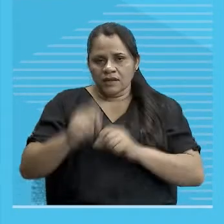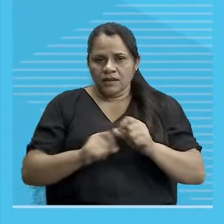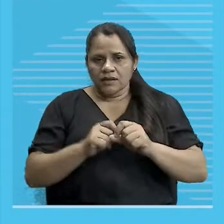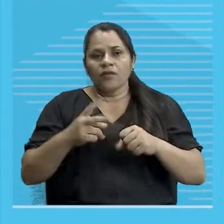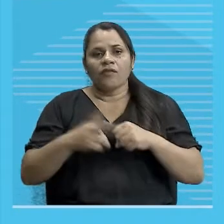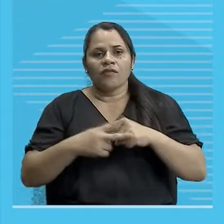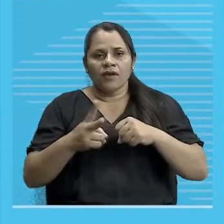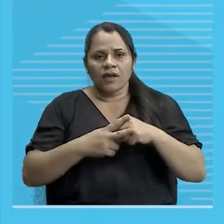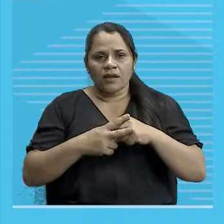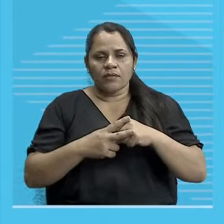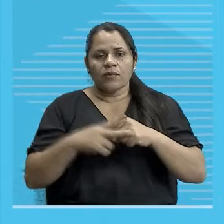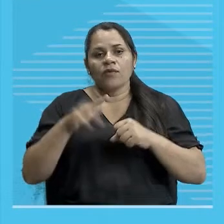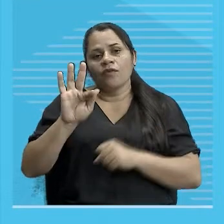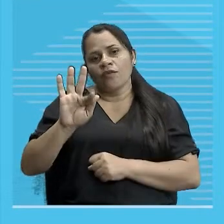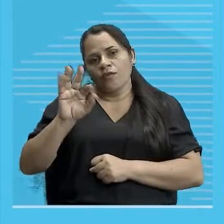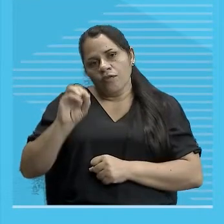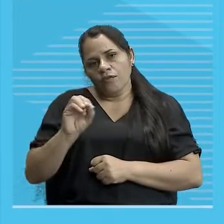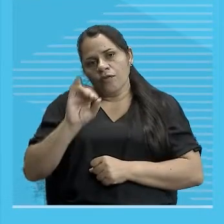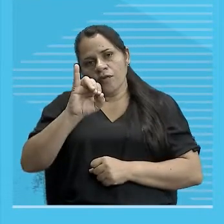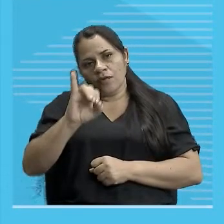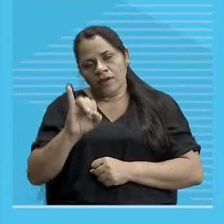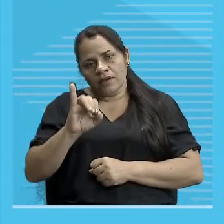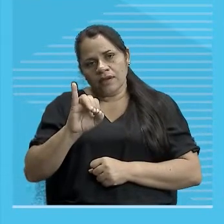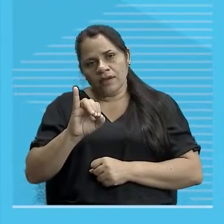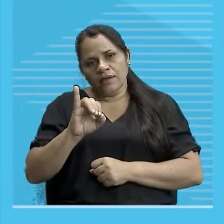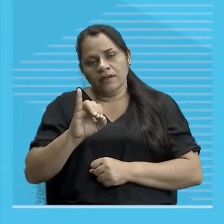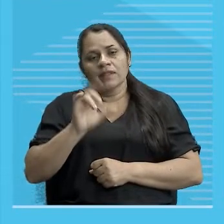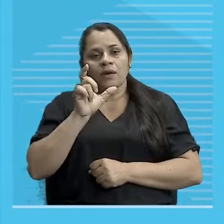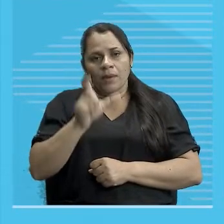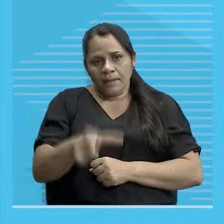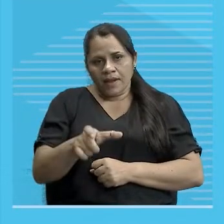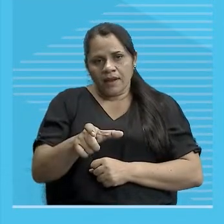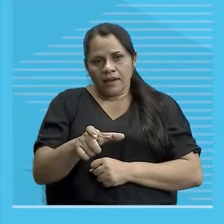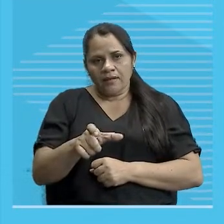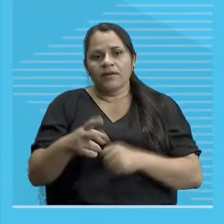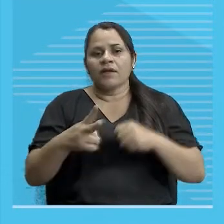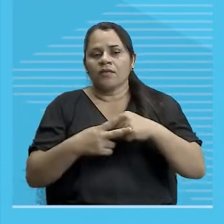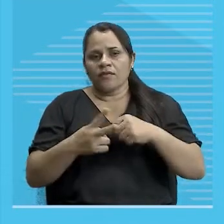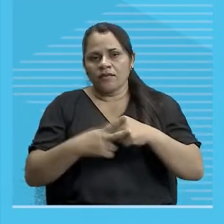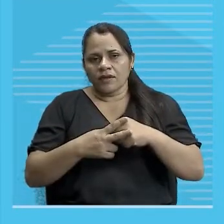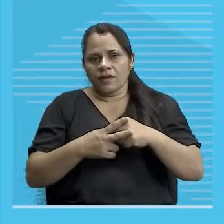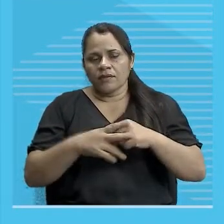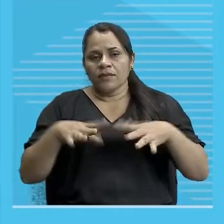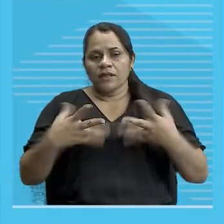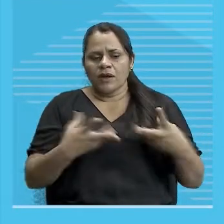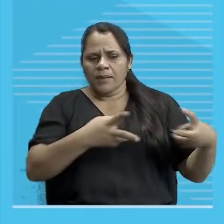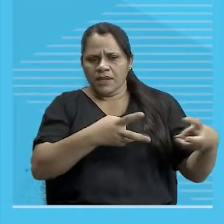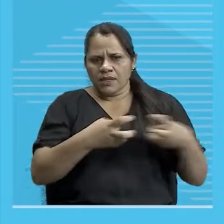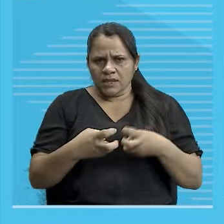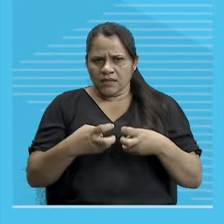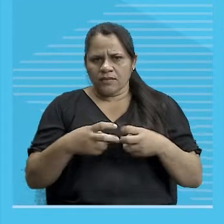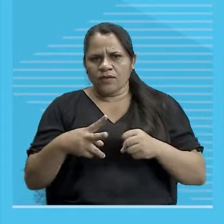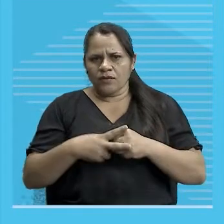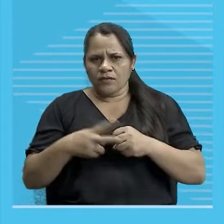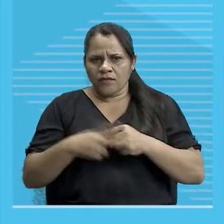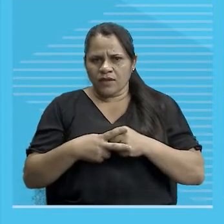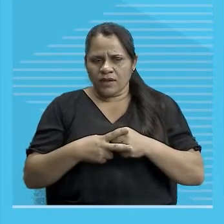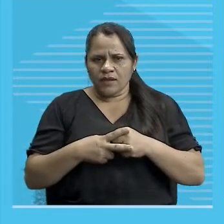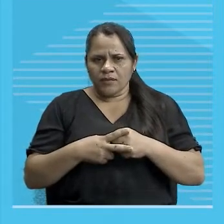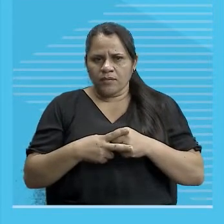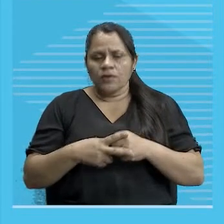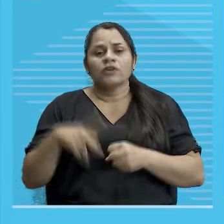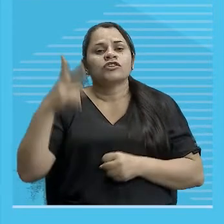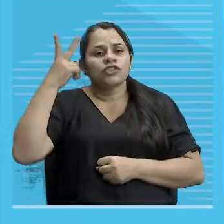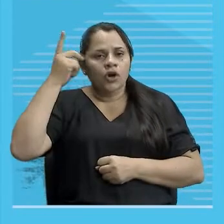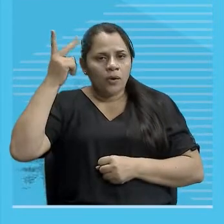regência verbal, porque o termo regente ou subordinante é um verbo. Perceba que o verbo foi, normalmente,